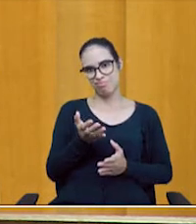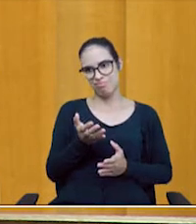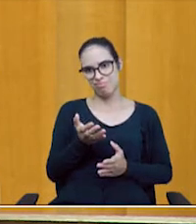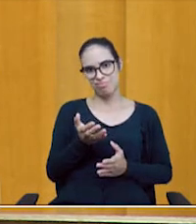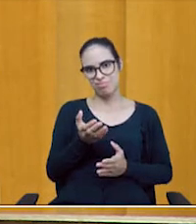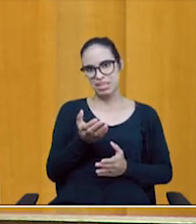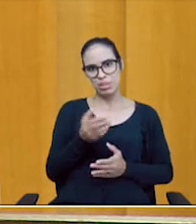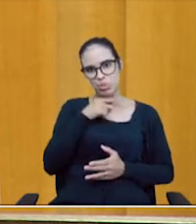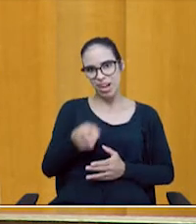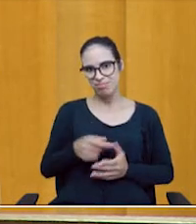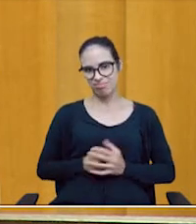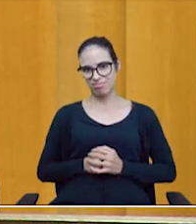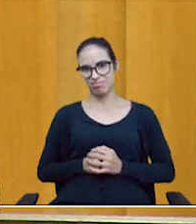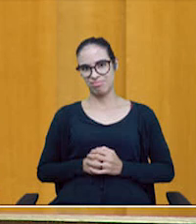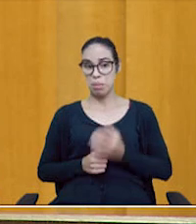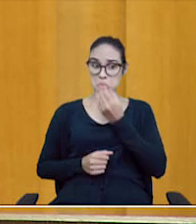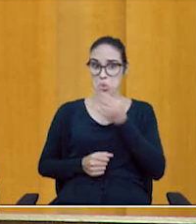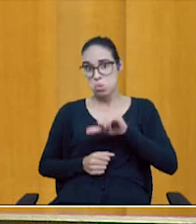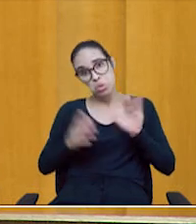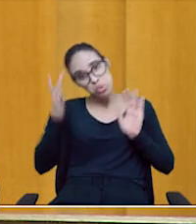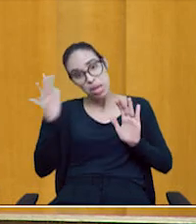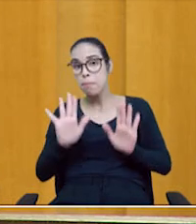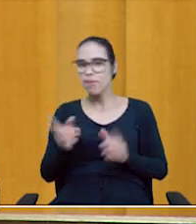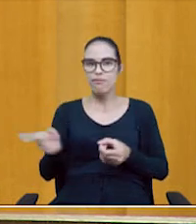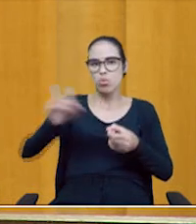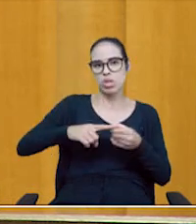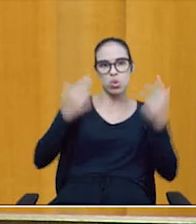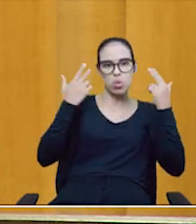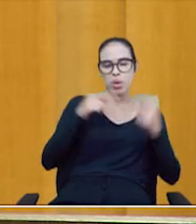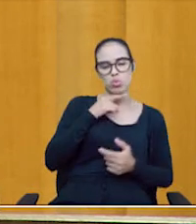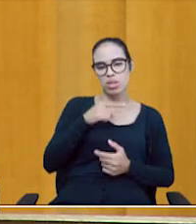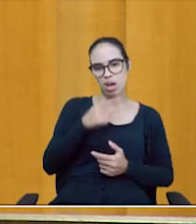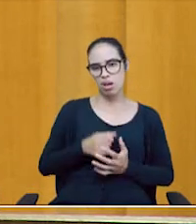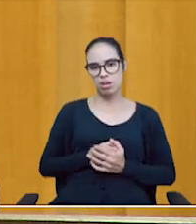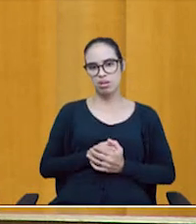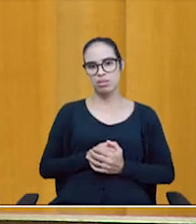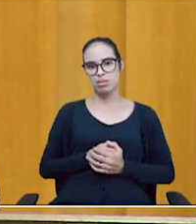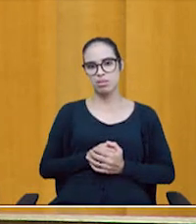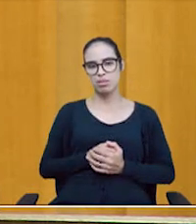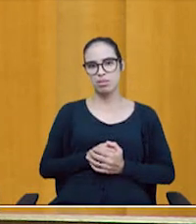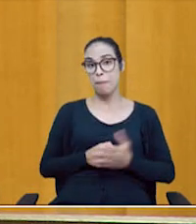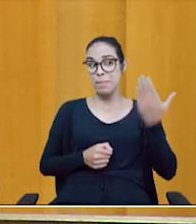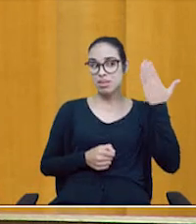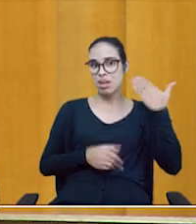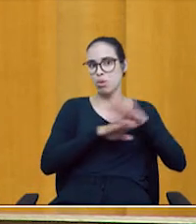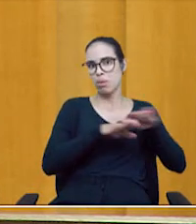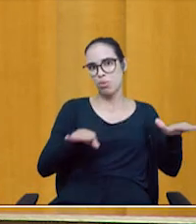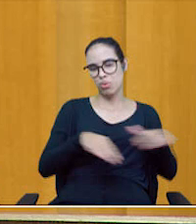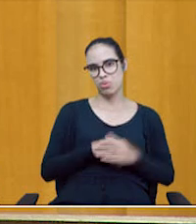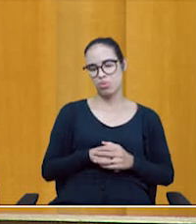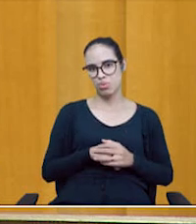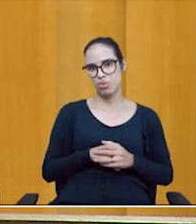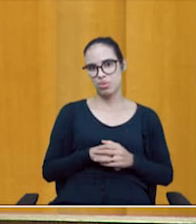possível. Nós estamos retornando, pensando que é possível retornar a um passado que não existe mais. Aquela linha do tempo, aquela